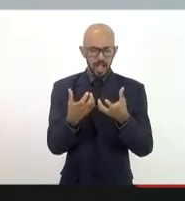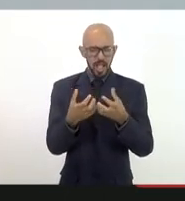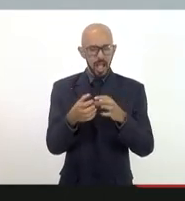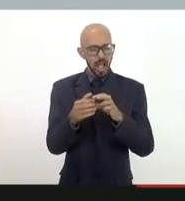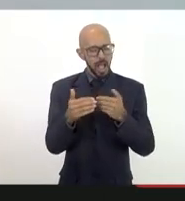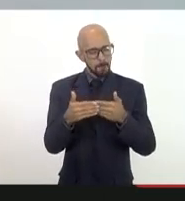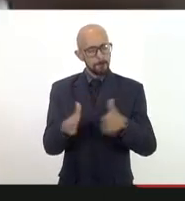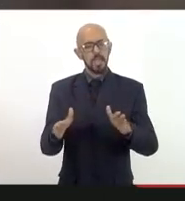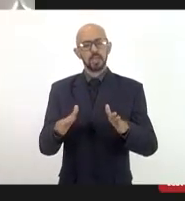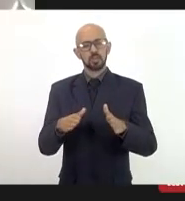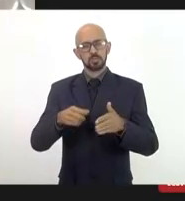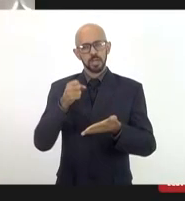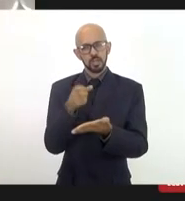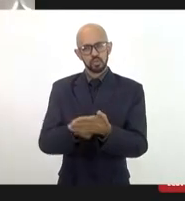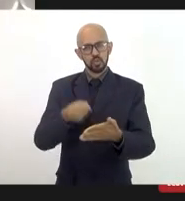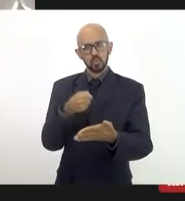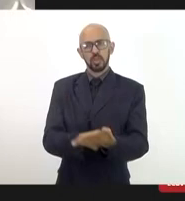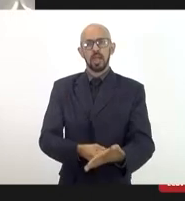essa luta.